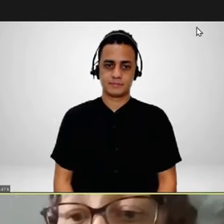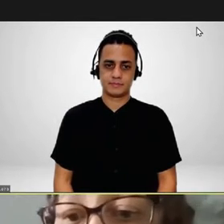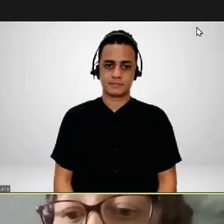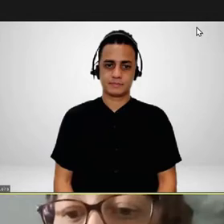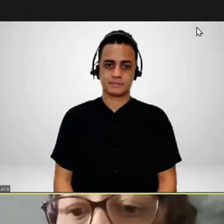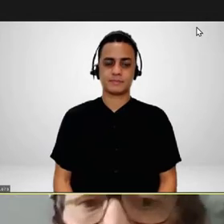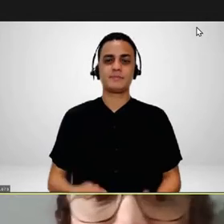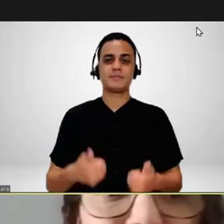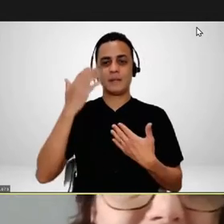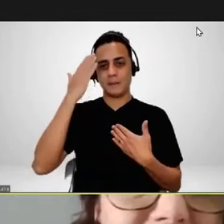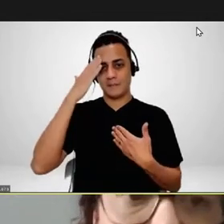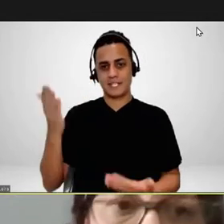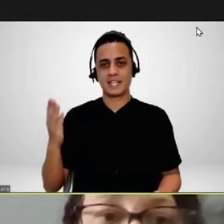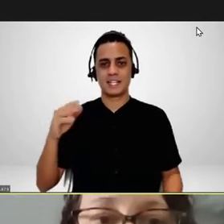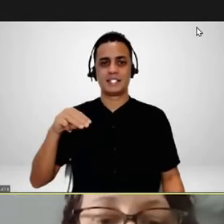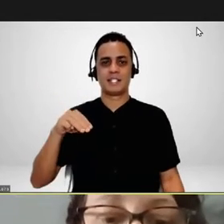Obrigada, Moema.